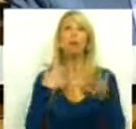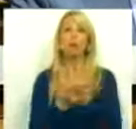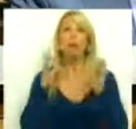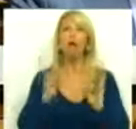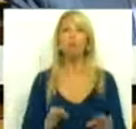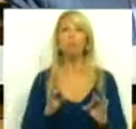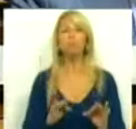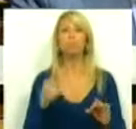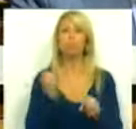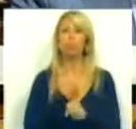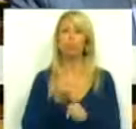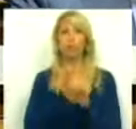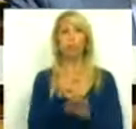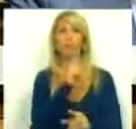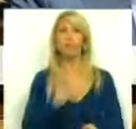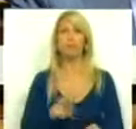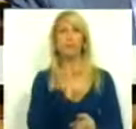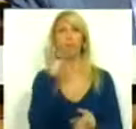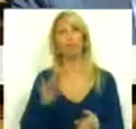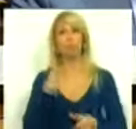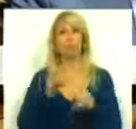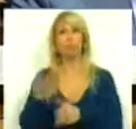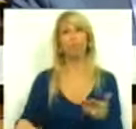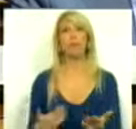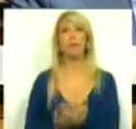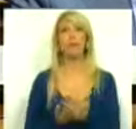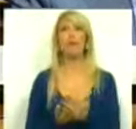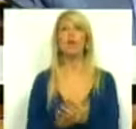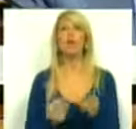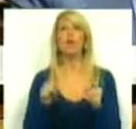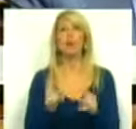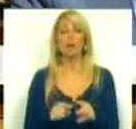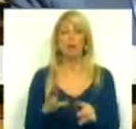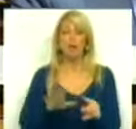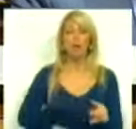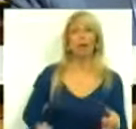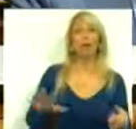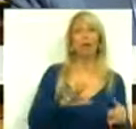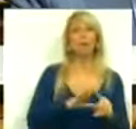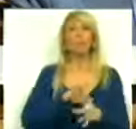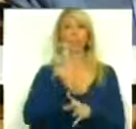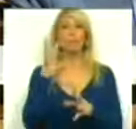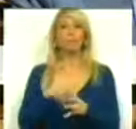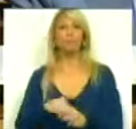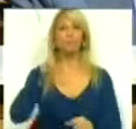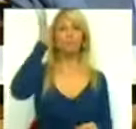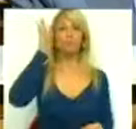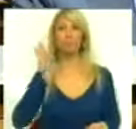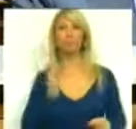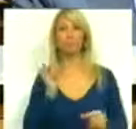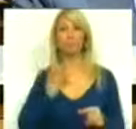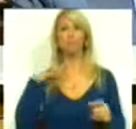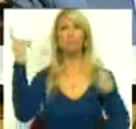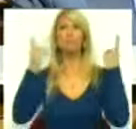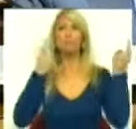cargo a que se candidata. São duas situações muito pontuais que abrangem um universo muito restrito de militares e que